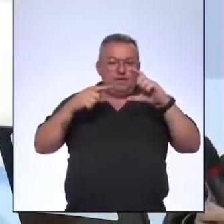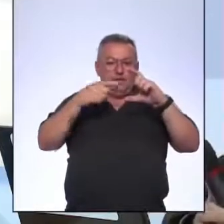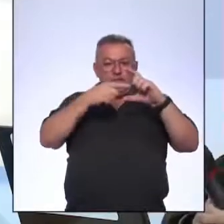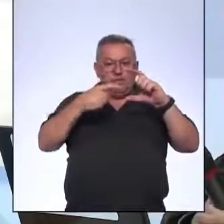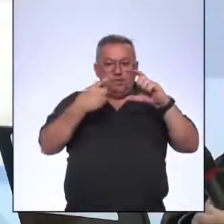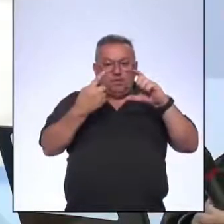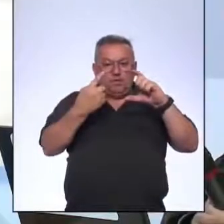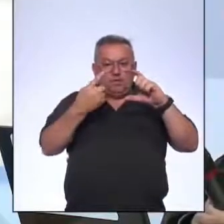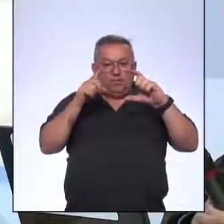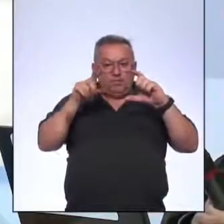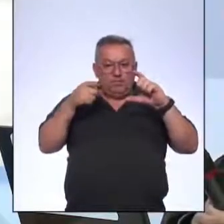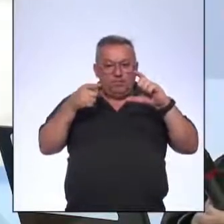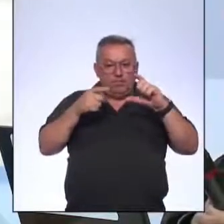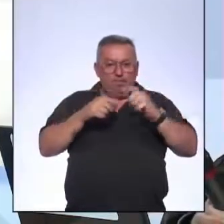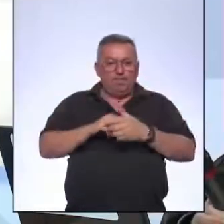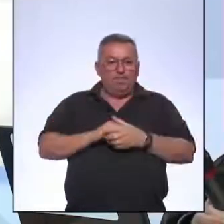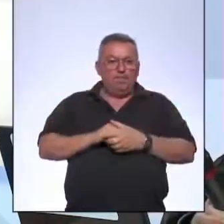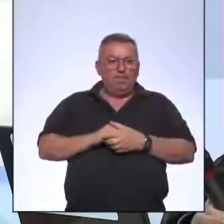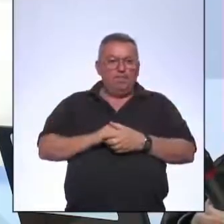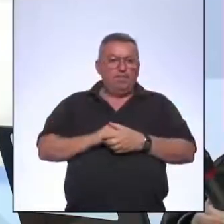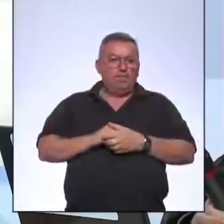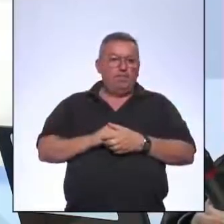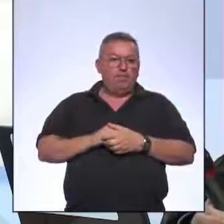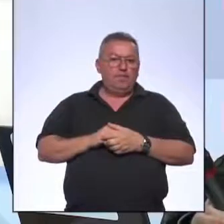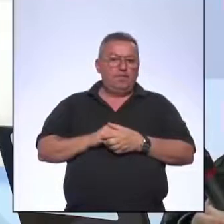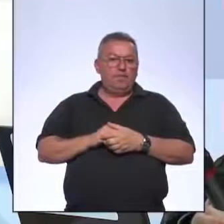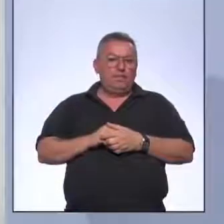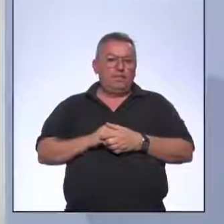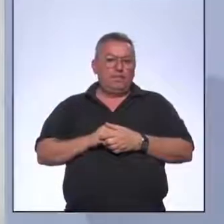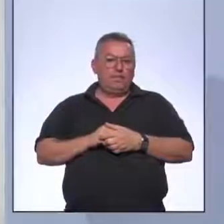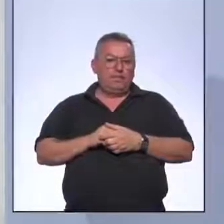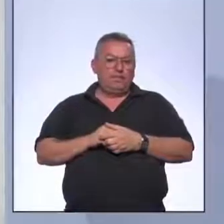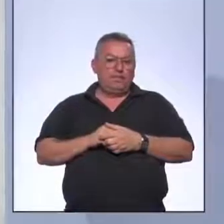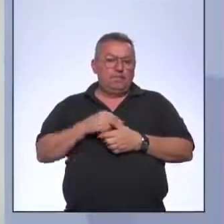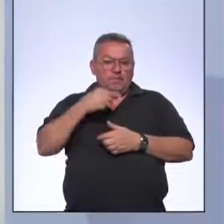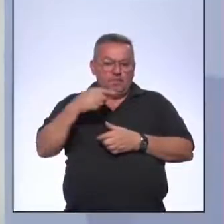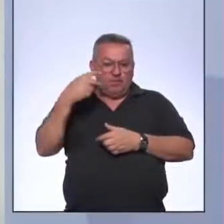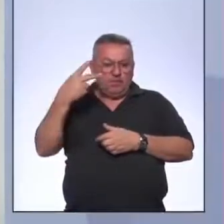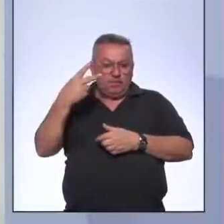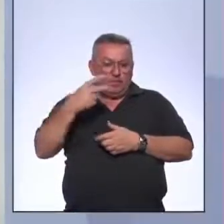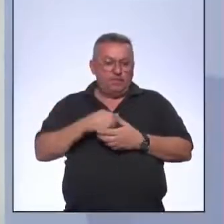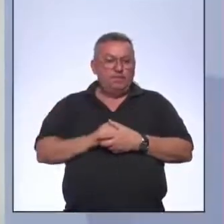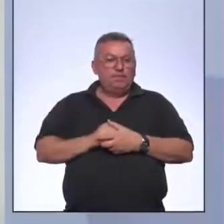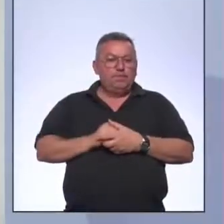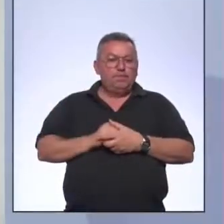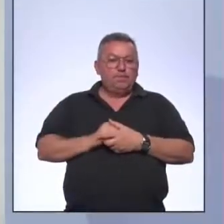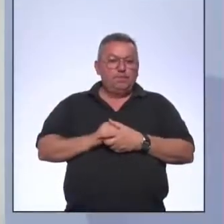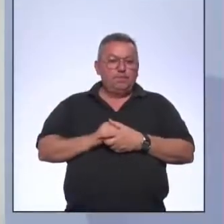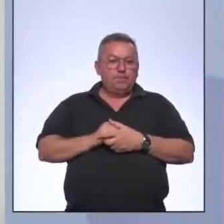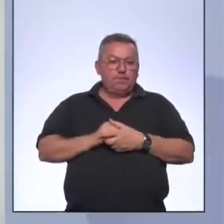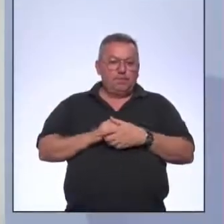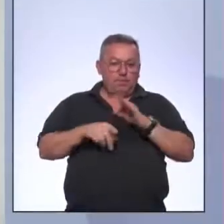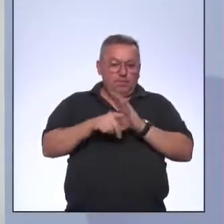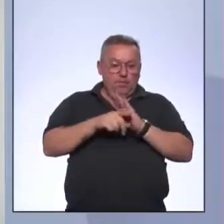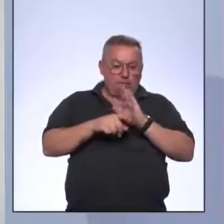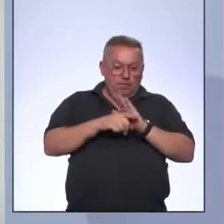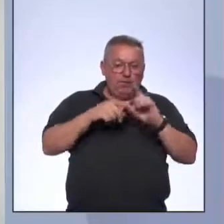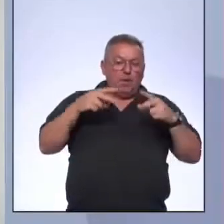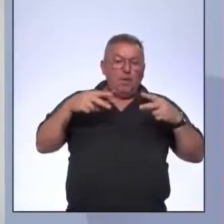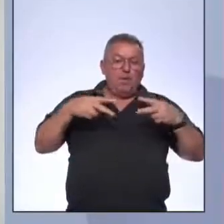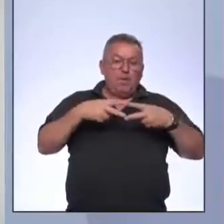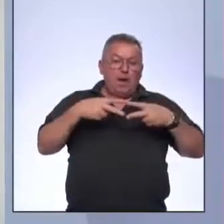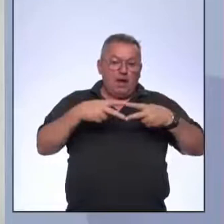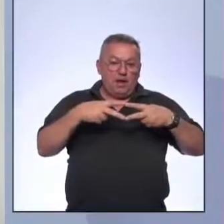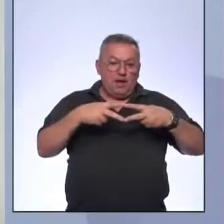menos um duas vezes menos um e é menos dois ou seja meu primeiro par